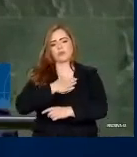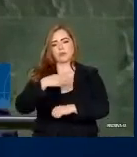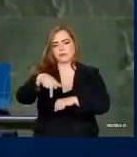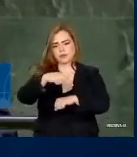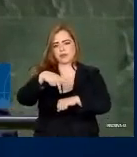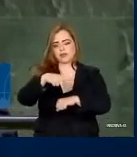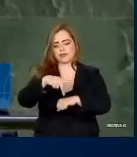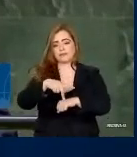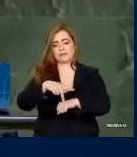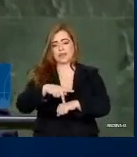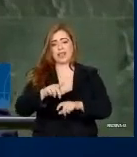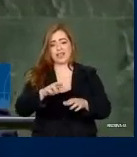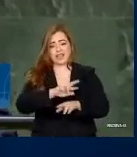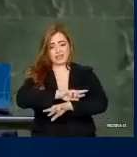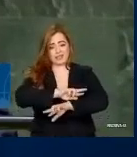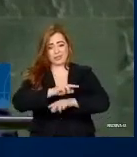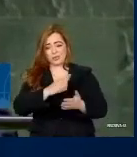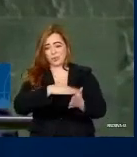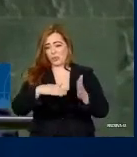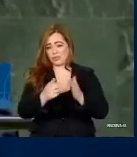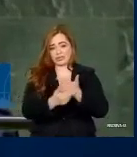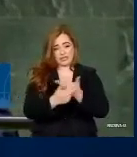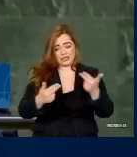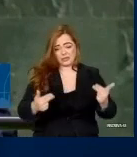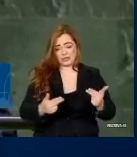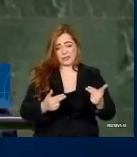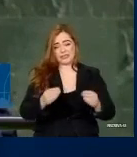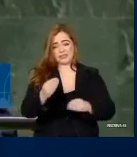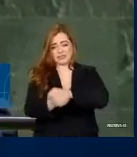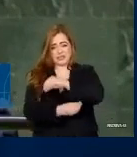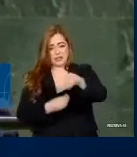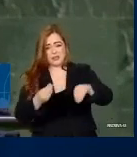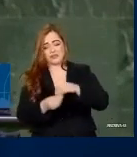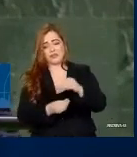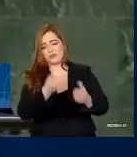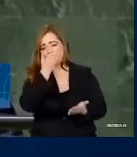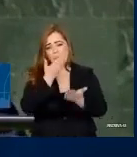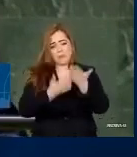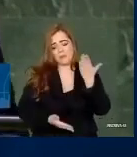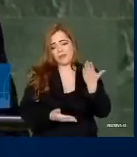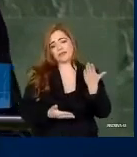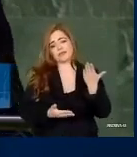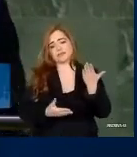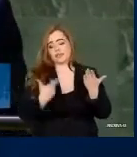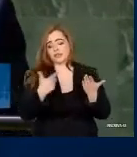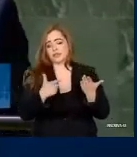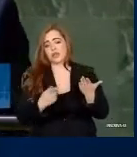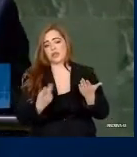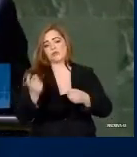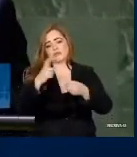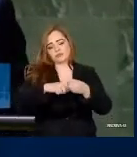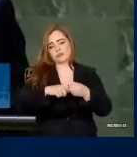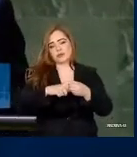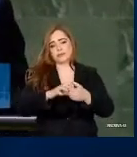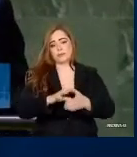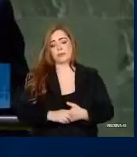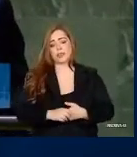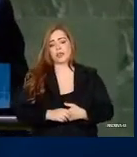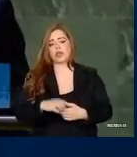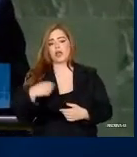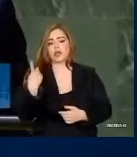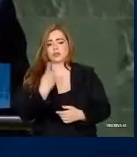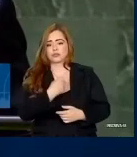posicionamento muito firme também, eu não sei exatamente quais são todas as relações comerciais com o país russo, e a verdade é